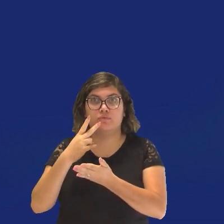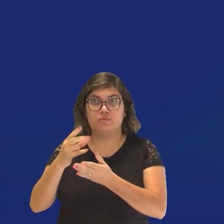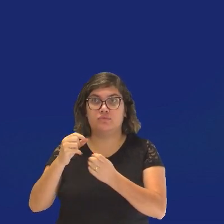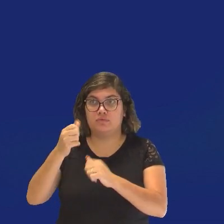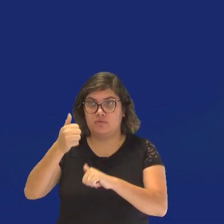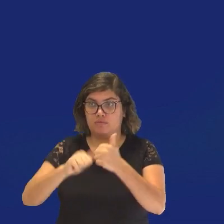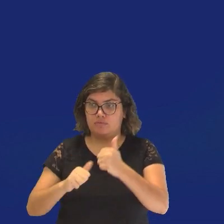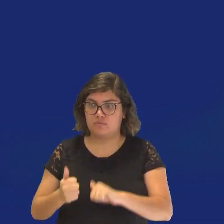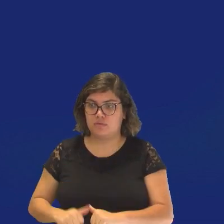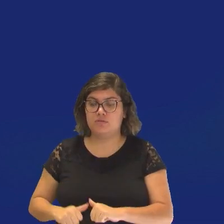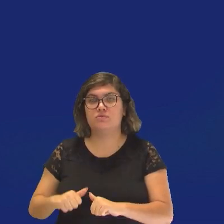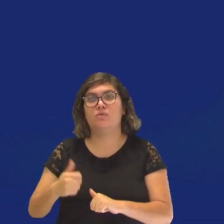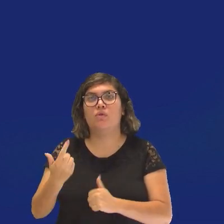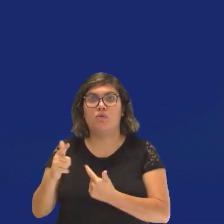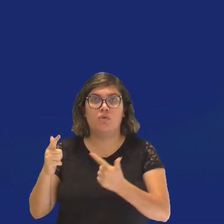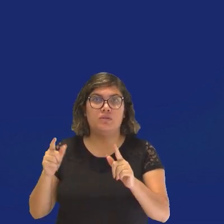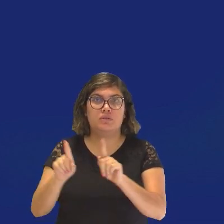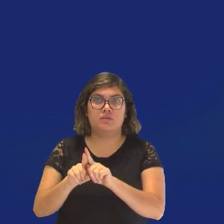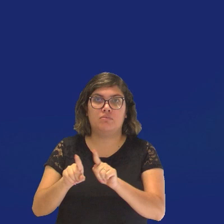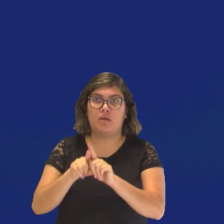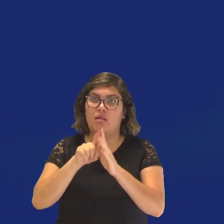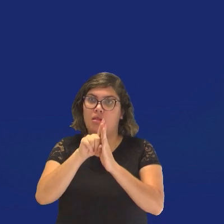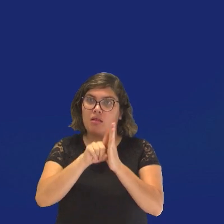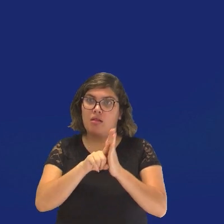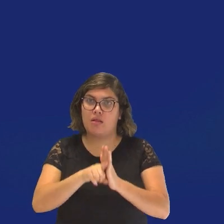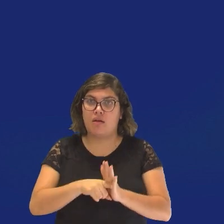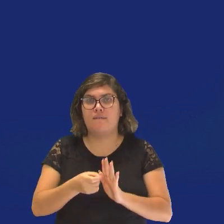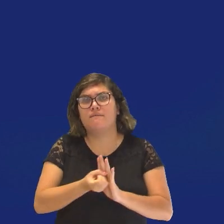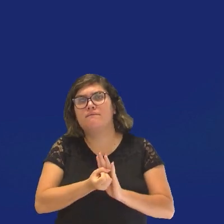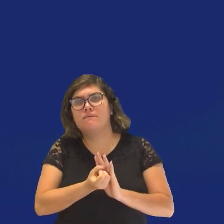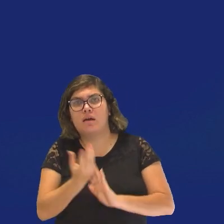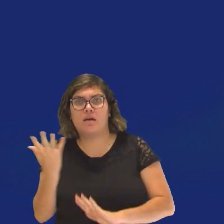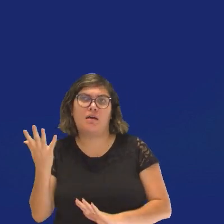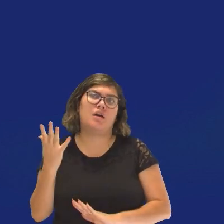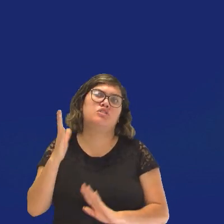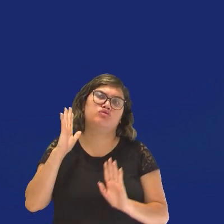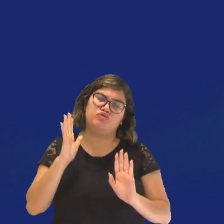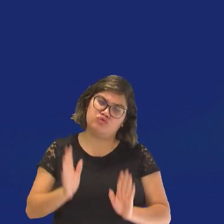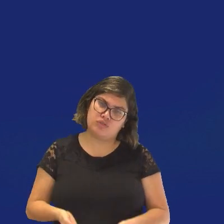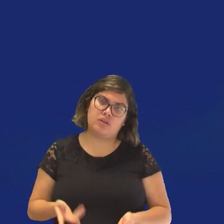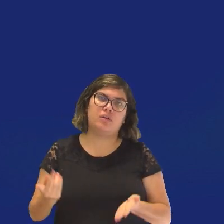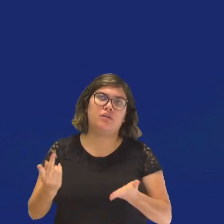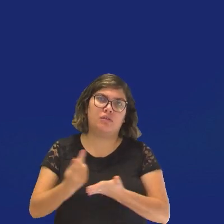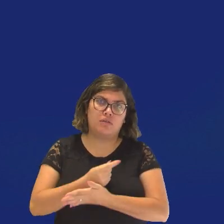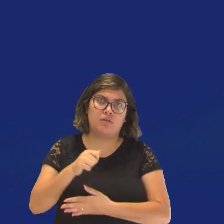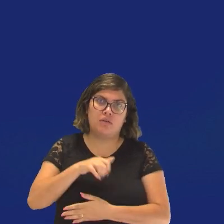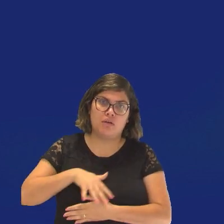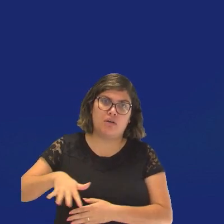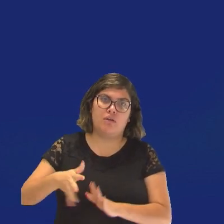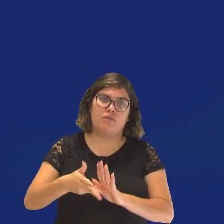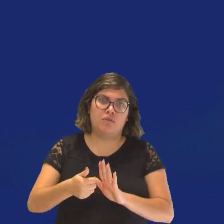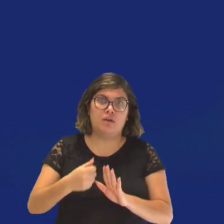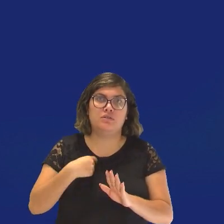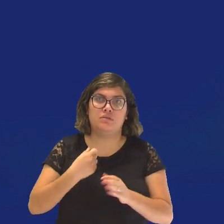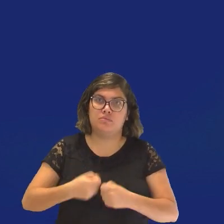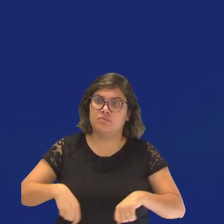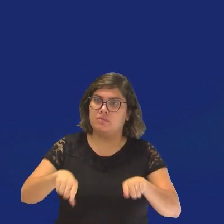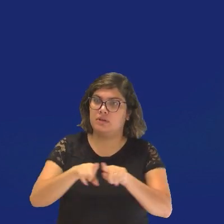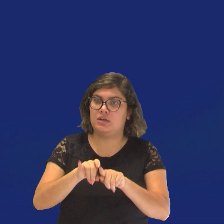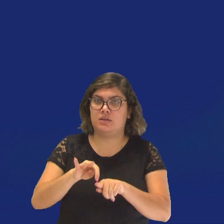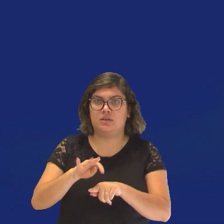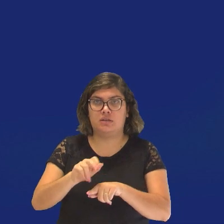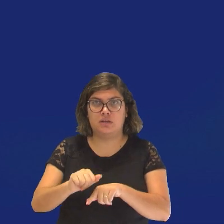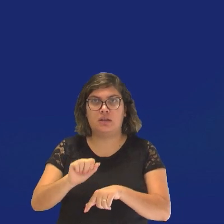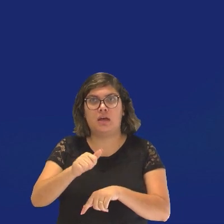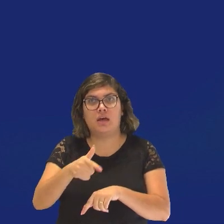avaliações de fluência, outras avaliações também diagnósticas. Então, muitas coisas já estão acontecendo no campo da fluência e essa parceria com o ITA é mais uma ação